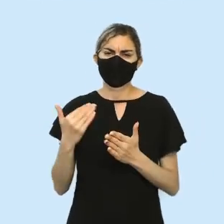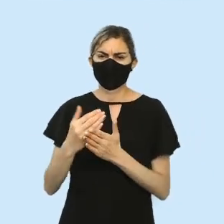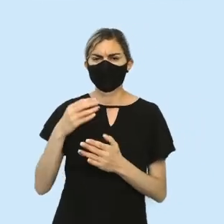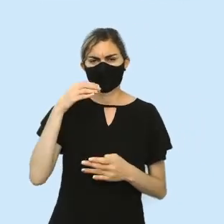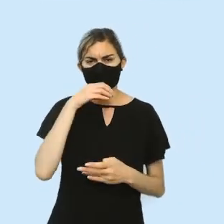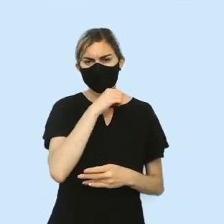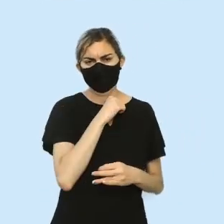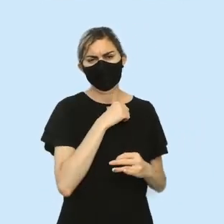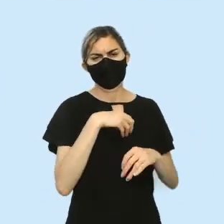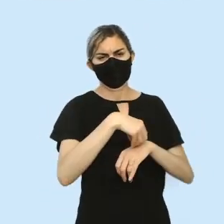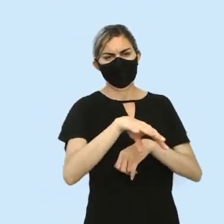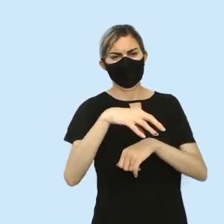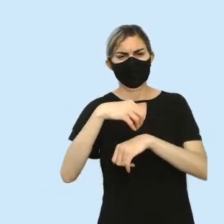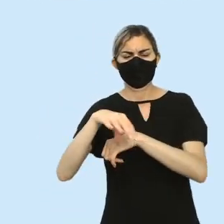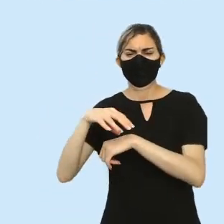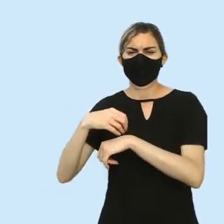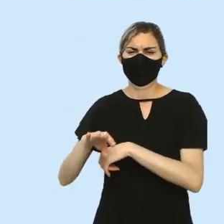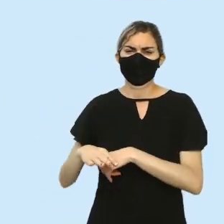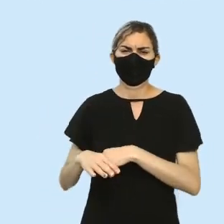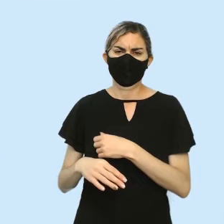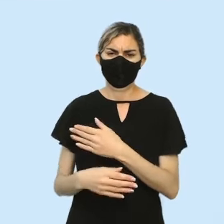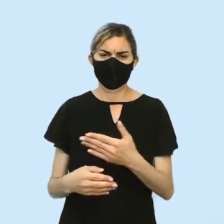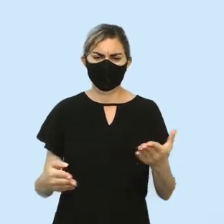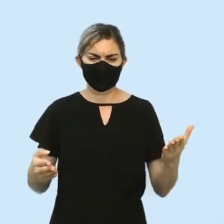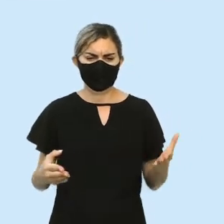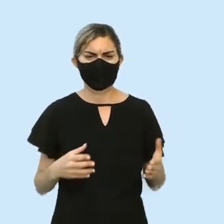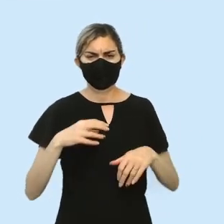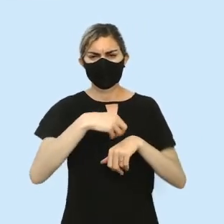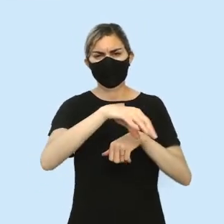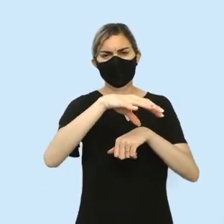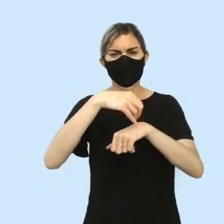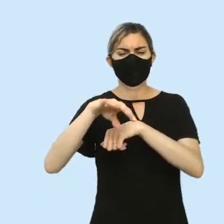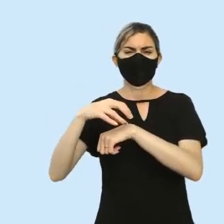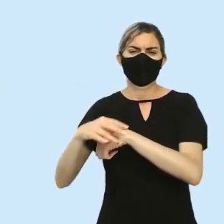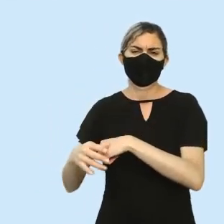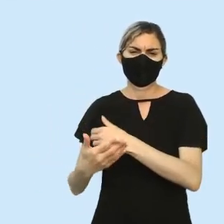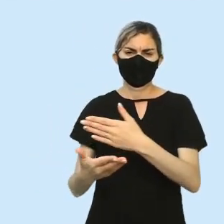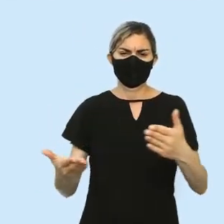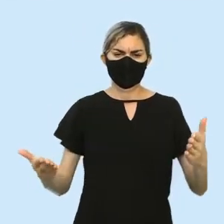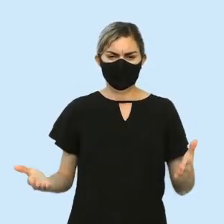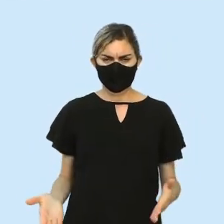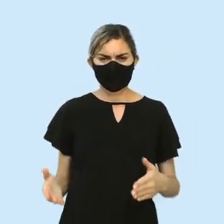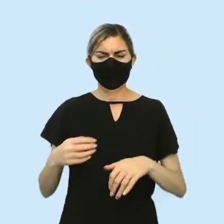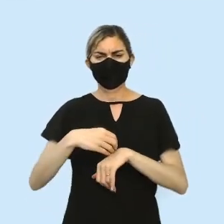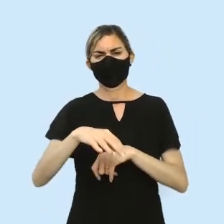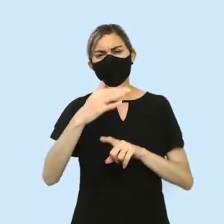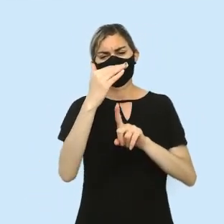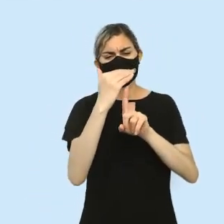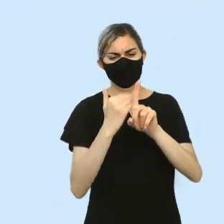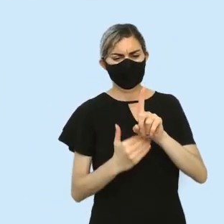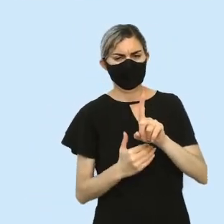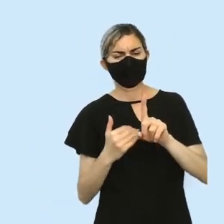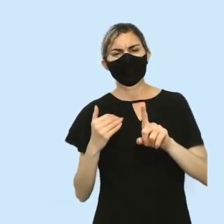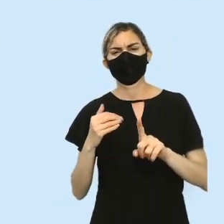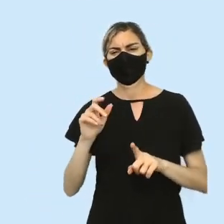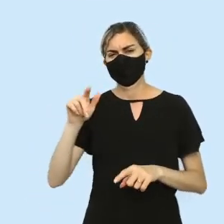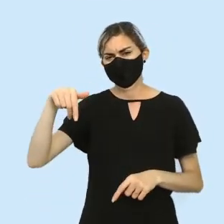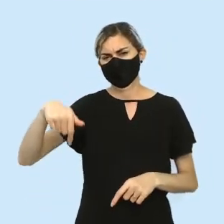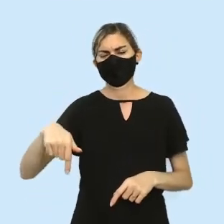quente cede calor. Quem cede calor está cedendo menos